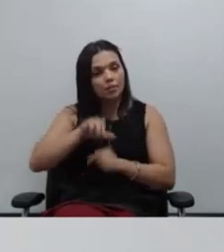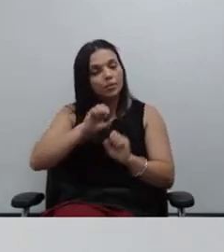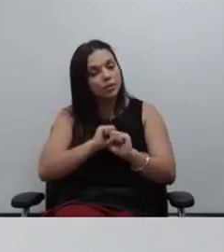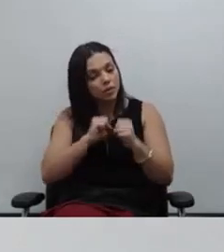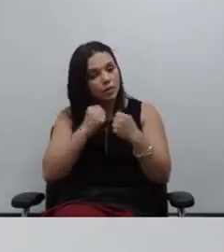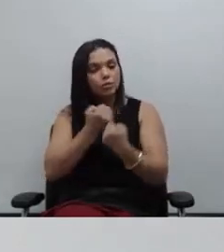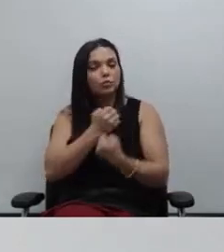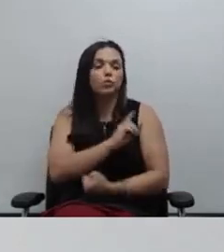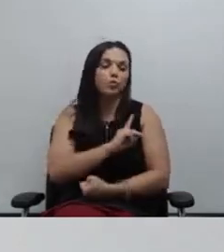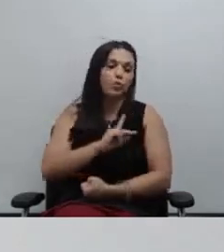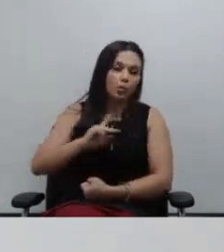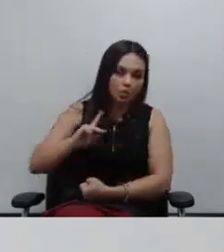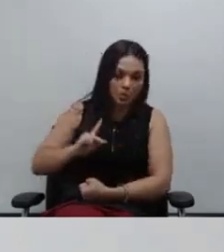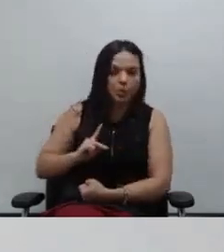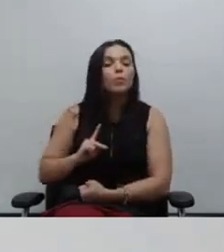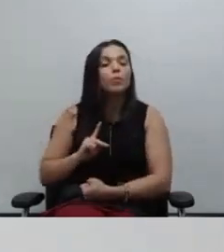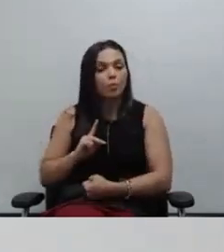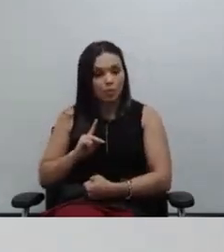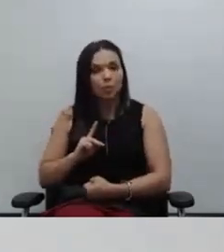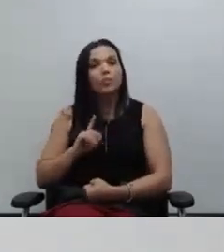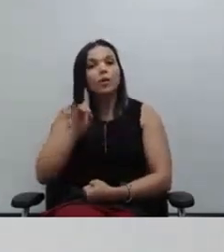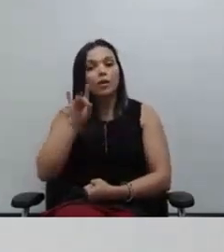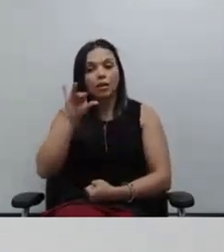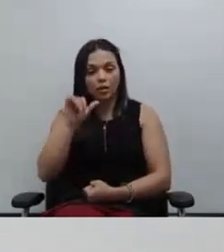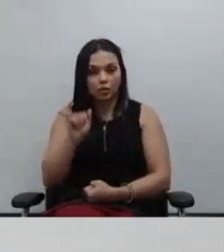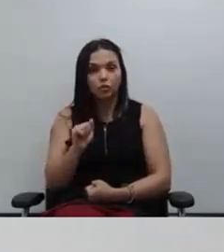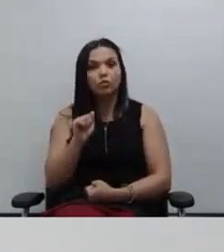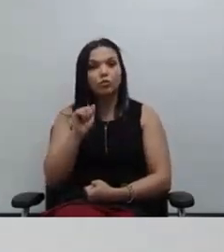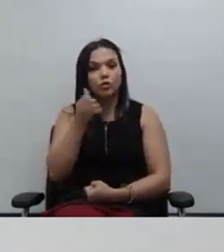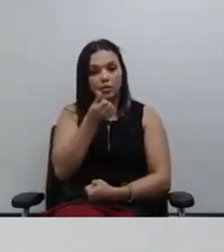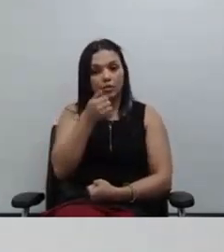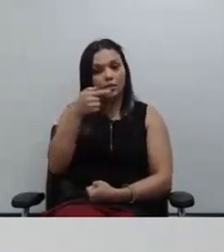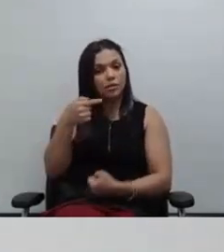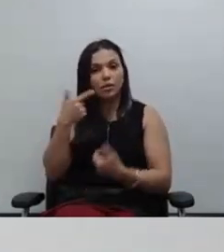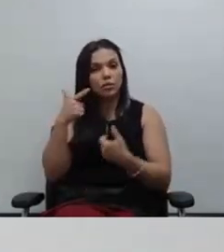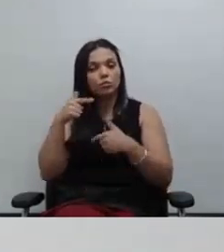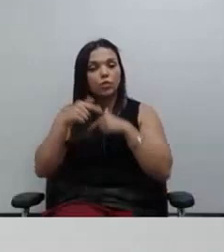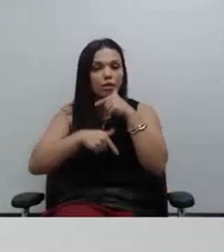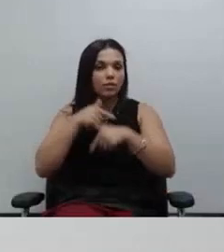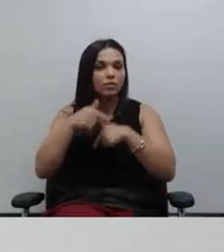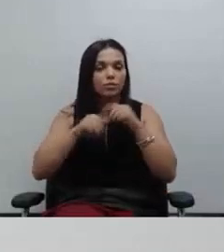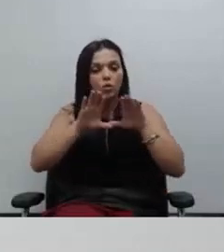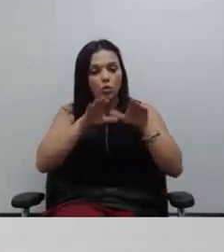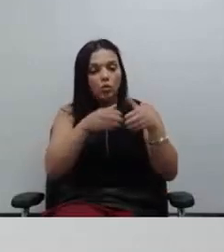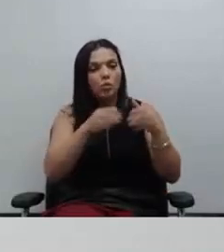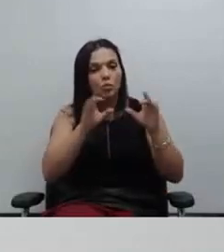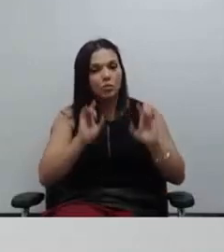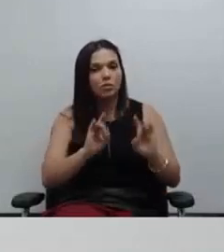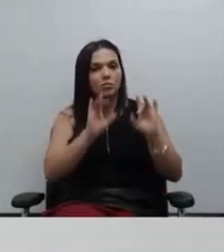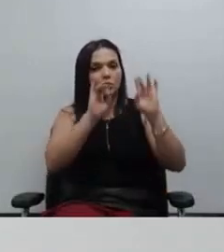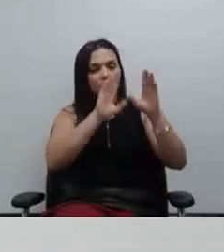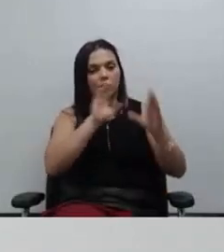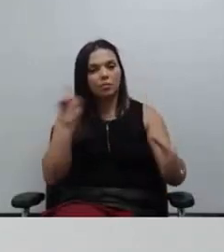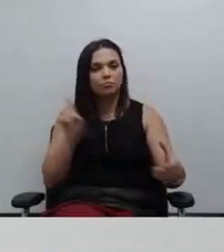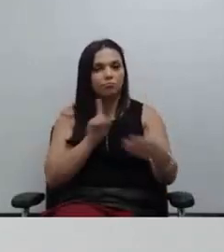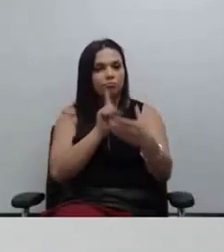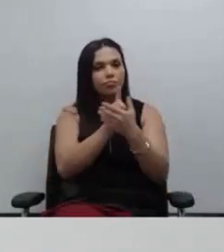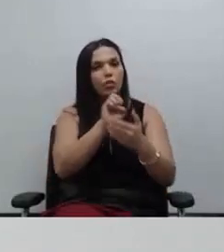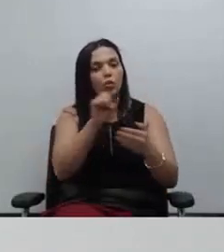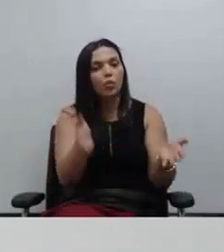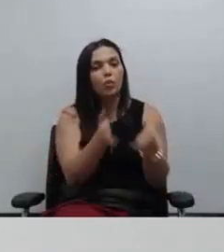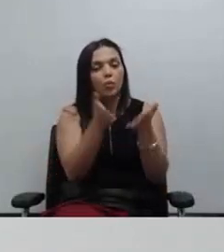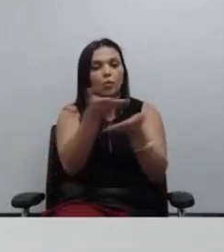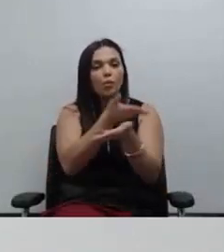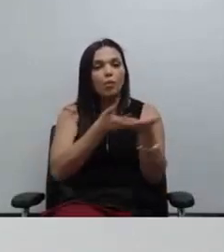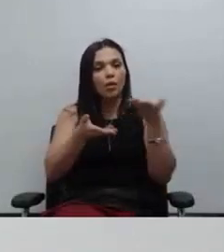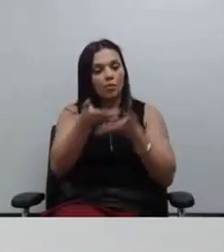defensoras públicas e que, nos referidos dias, não estão convocadas para atividades de núcleos especializados, dos quais sejam integrantes ou colaboradoras, nem